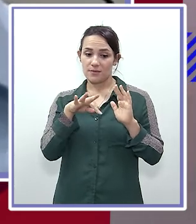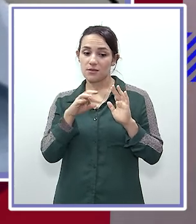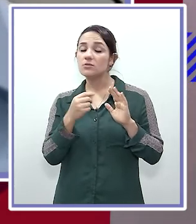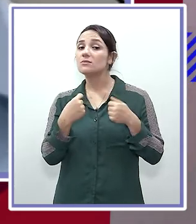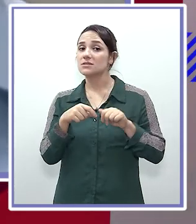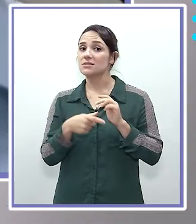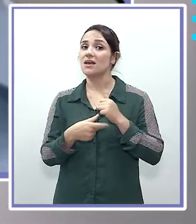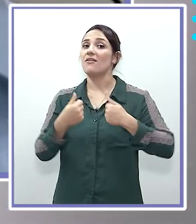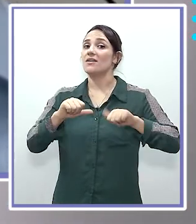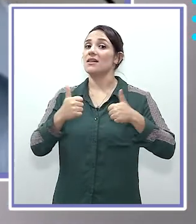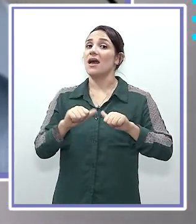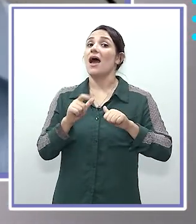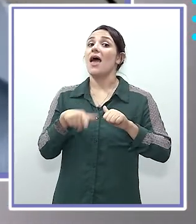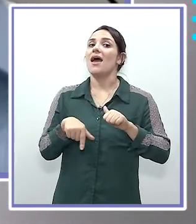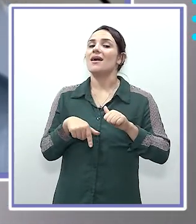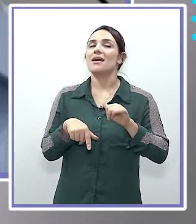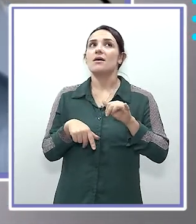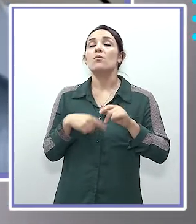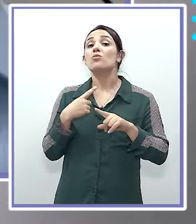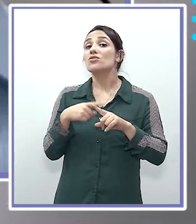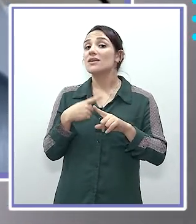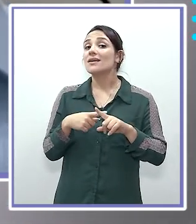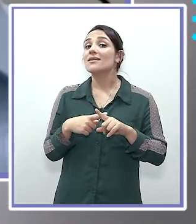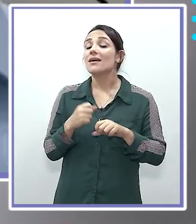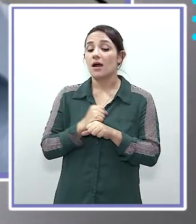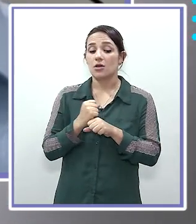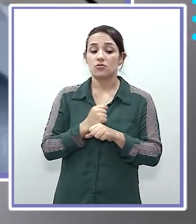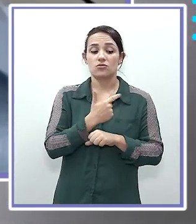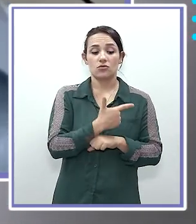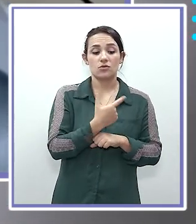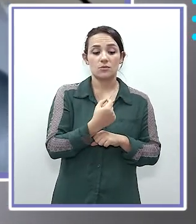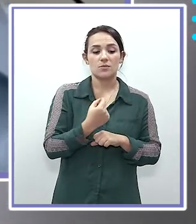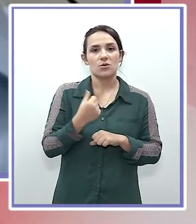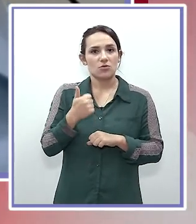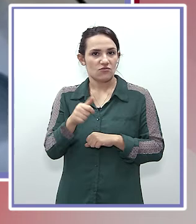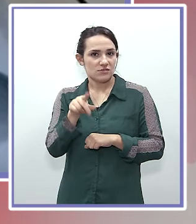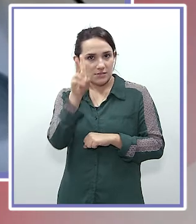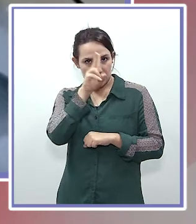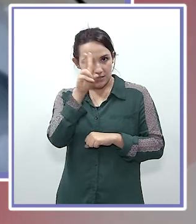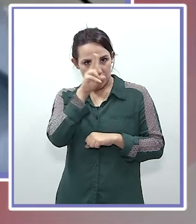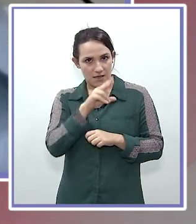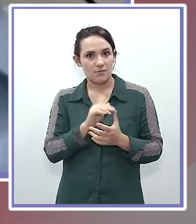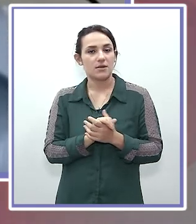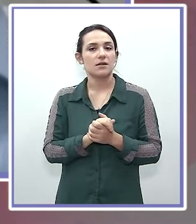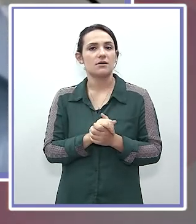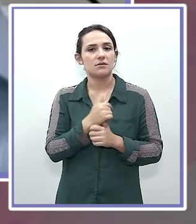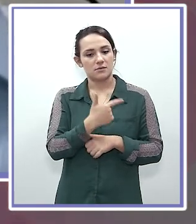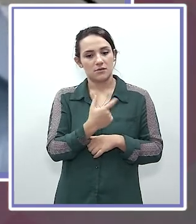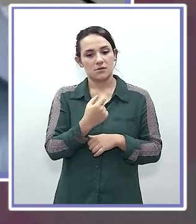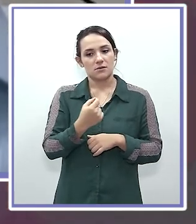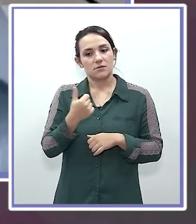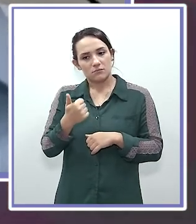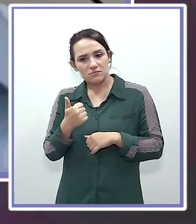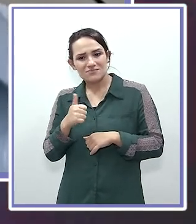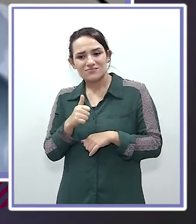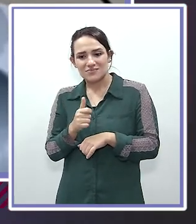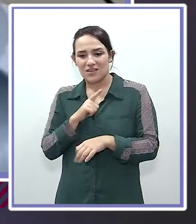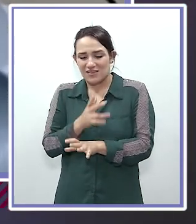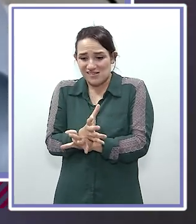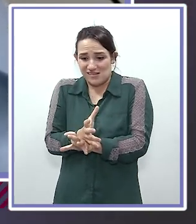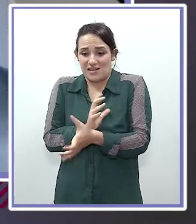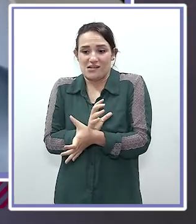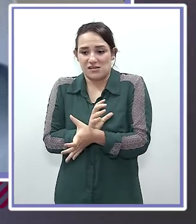lá em 2001 nós tivemos um caso semelhante, né? Nós tivemos um caso semelhante, uma seca que veio lá do fim da década de